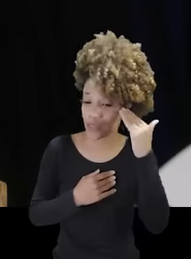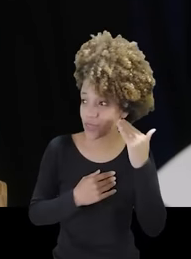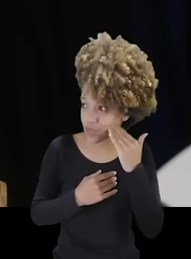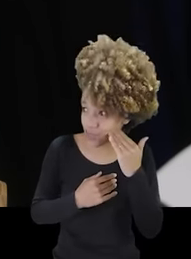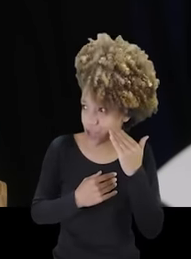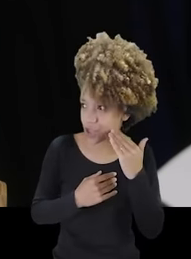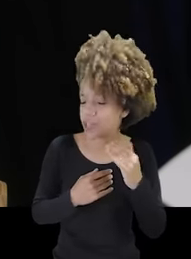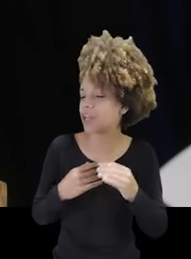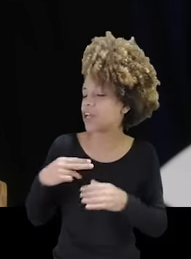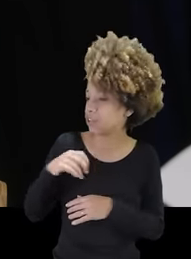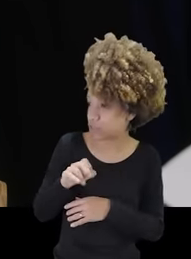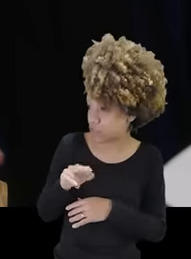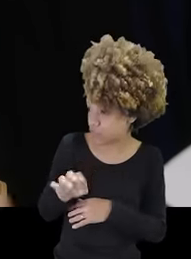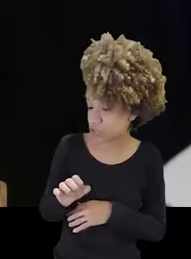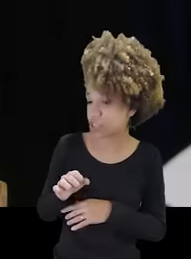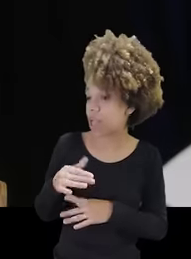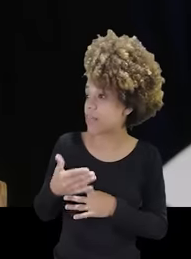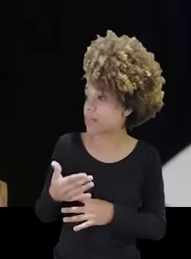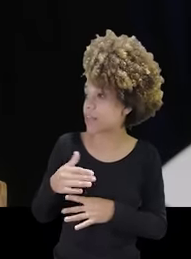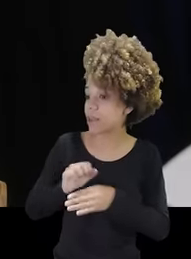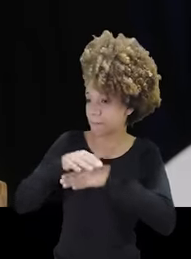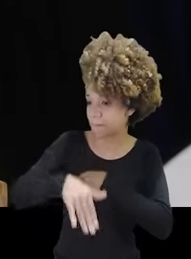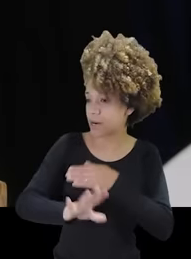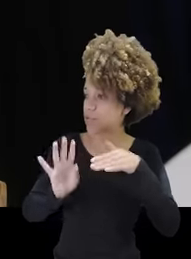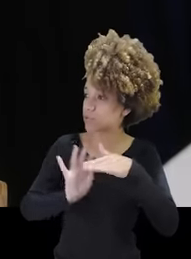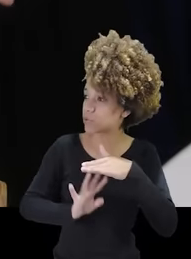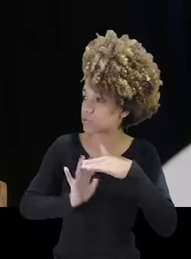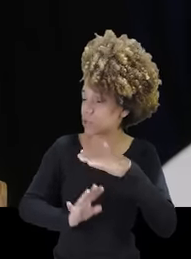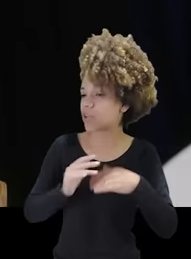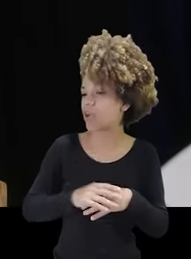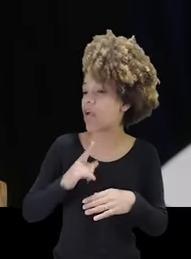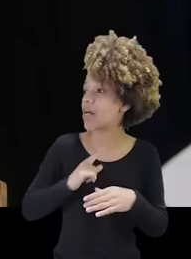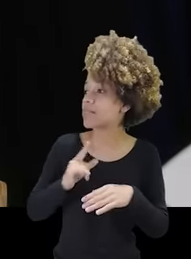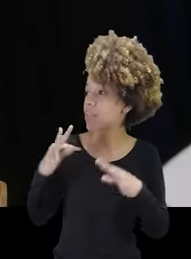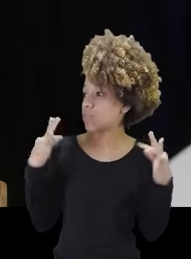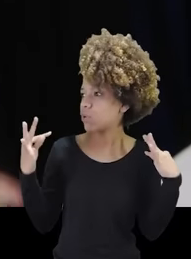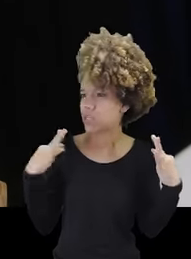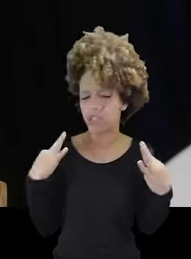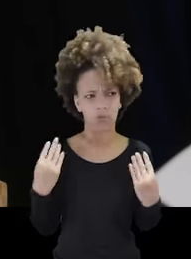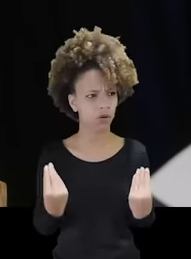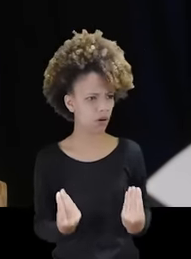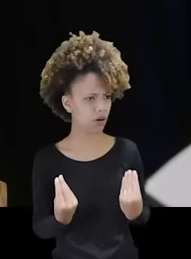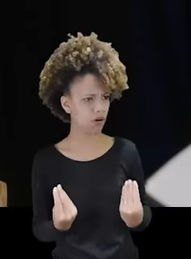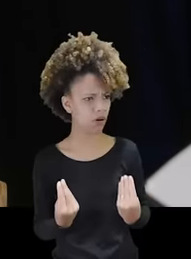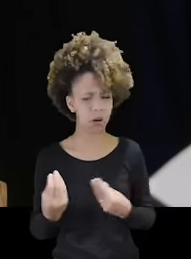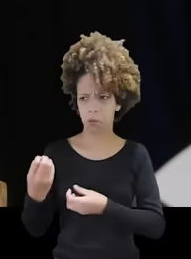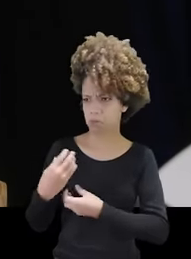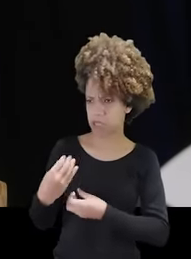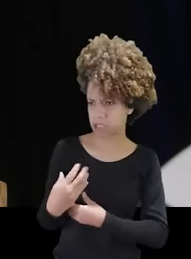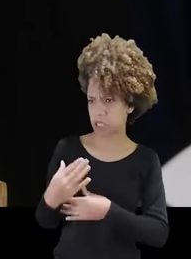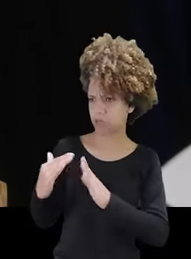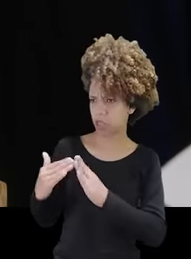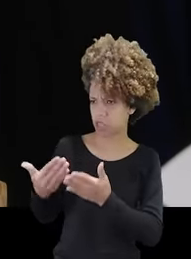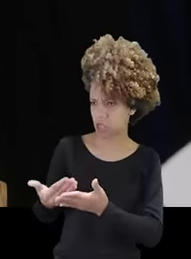do Norte tem tem parque aquático para os estrangeiros tem turismo sabe assim ela ficou Pô vocês me ensina